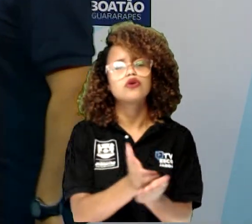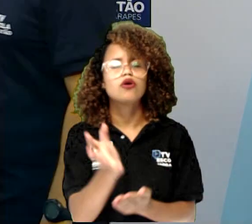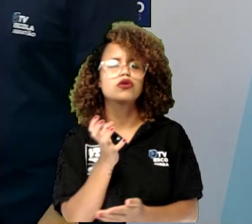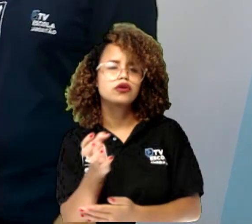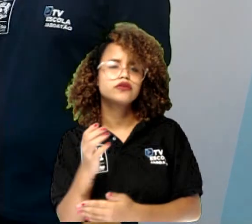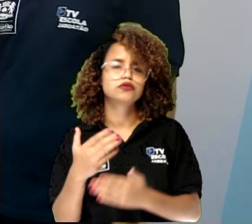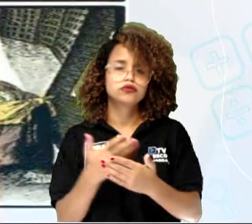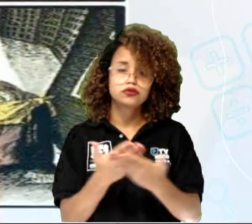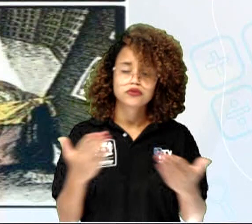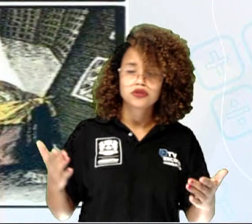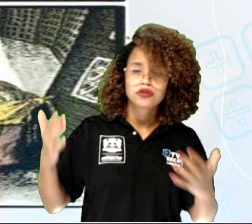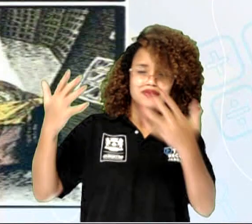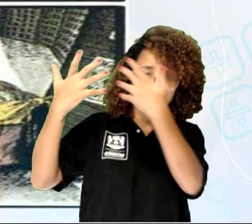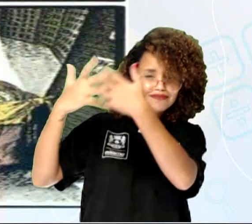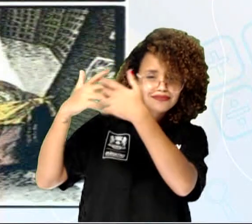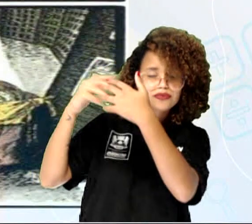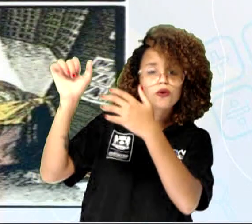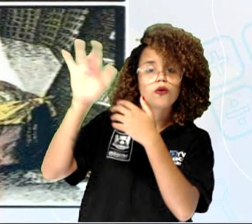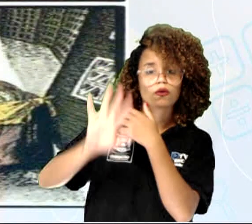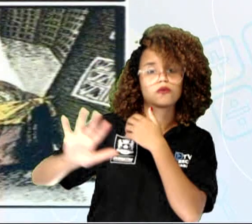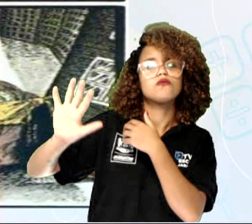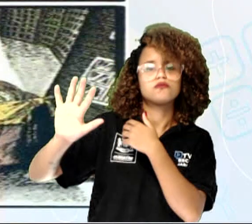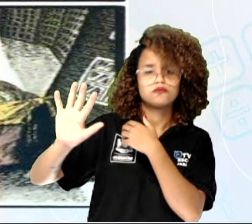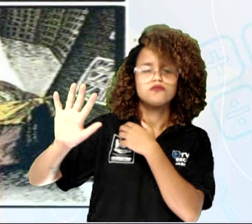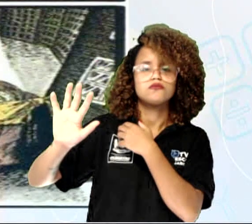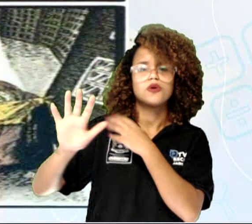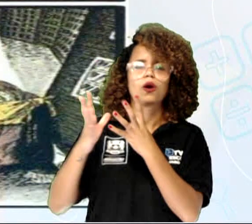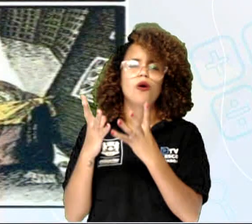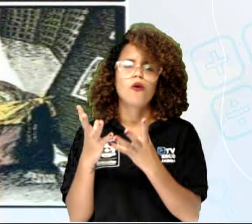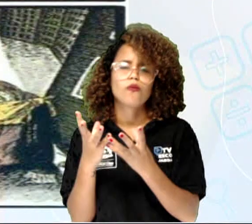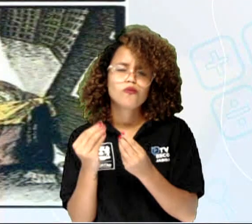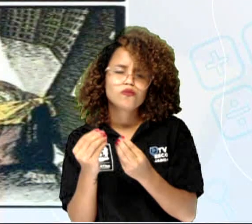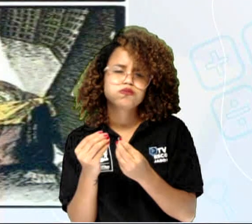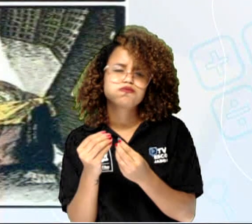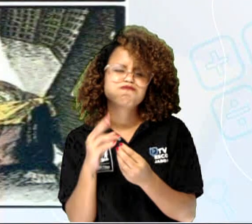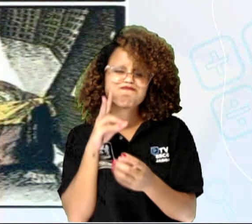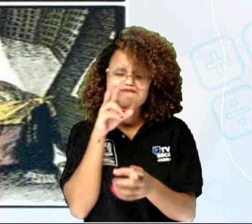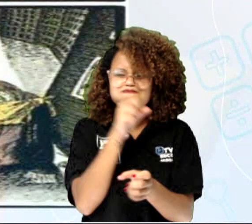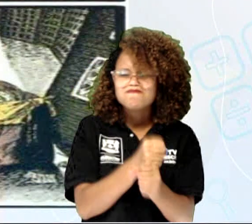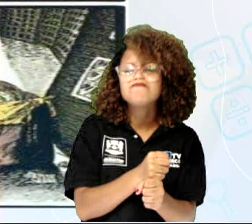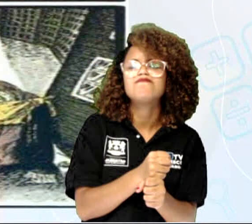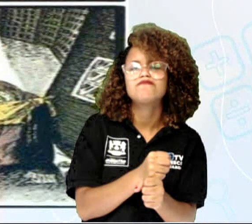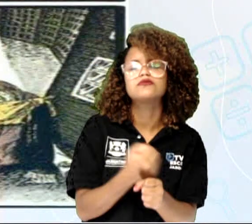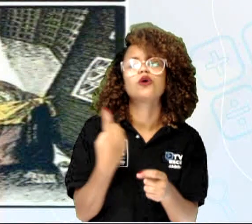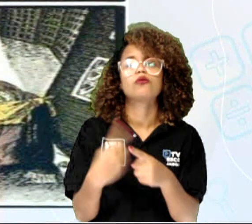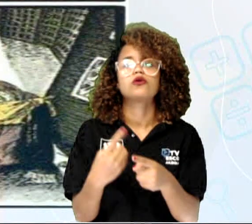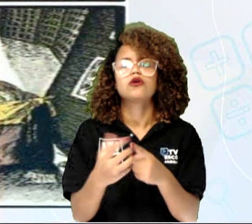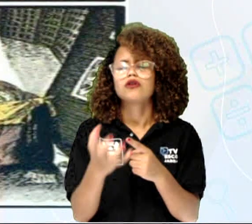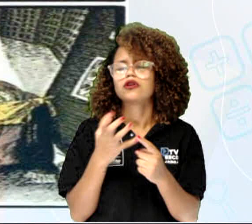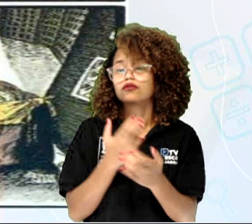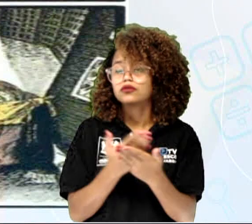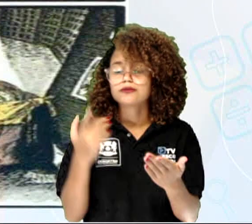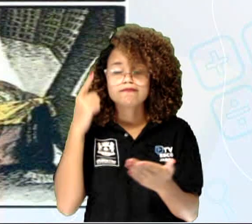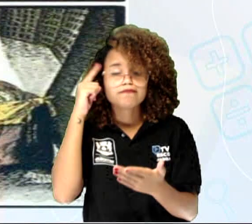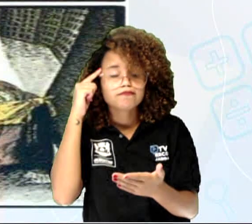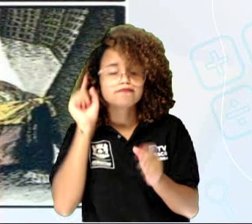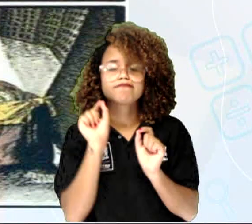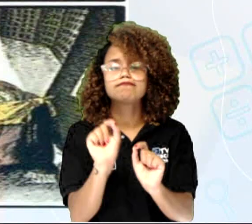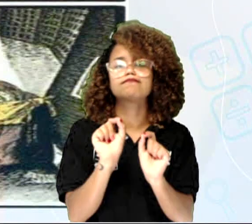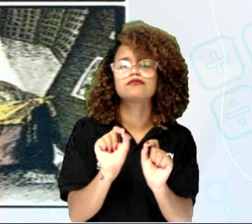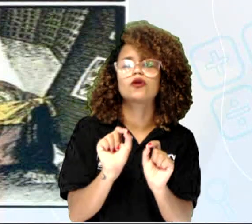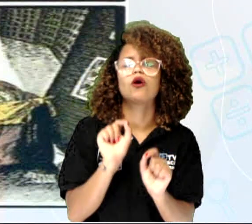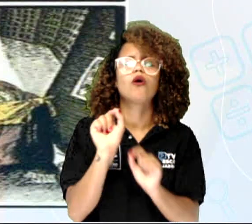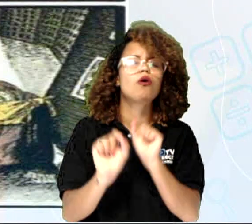reflita sobre essa imagem. Uma imagem também muito forte. Porque eu quero que você pense no seguinte: qual